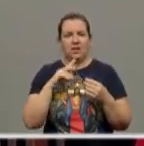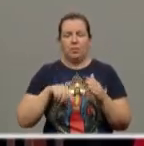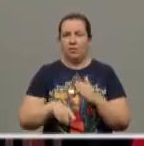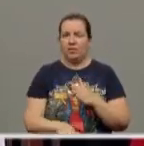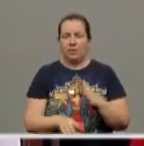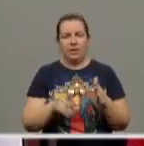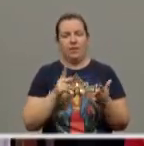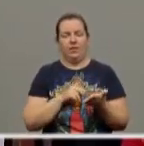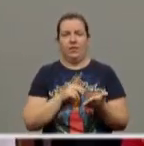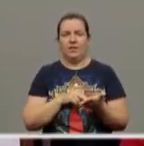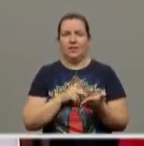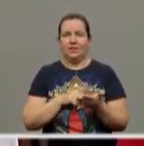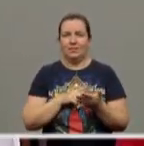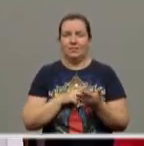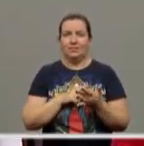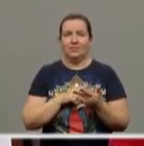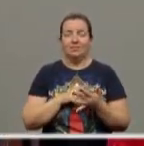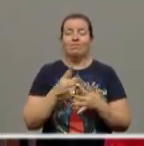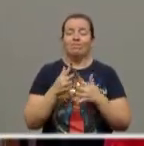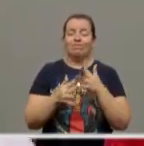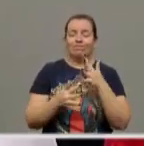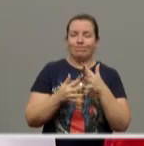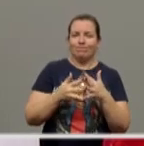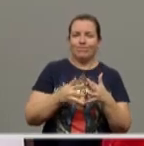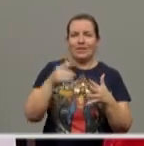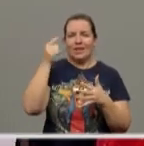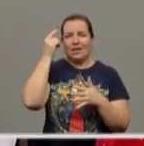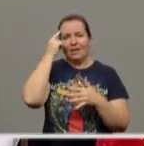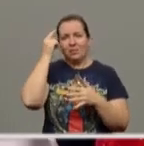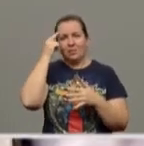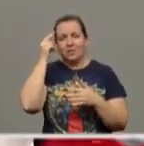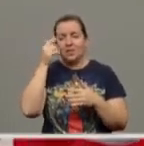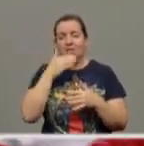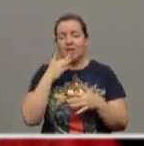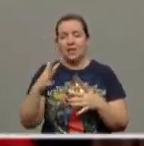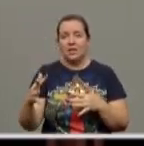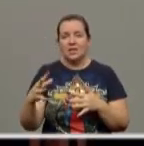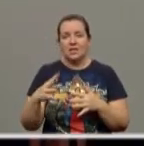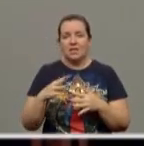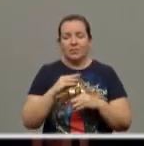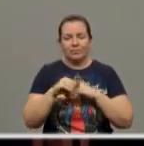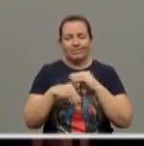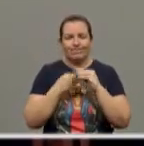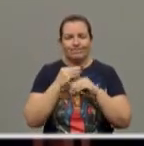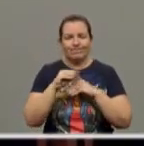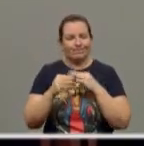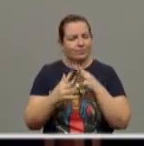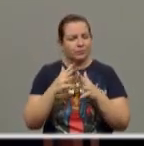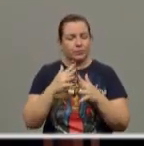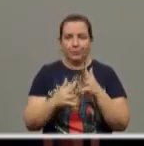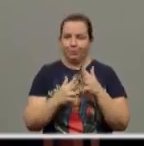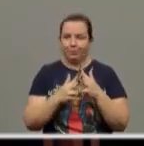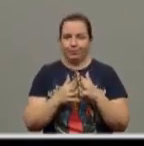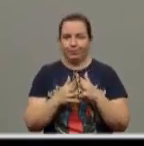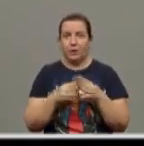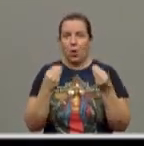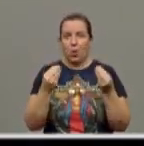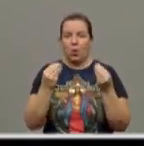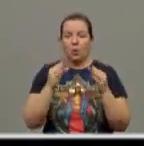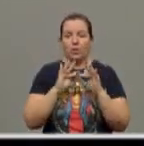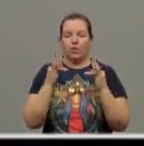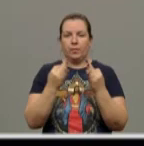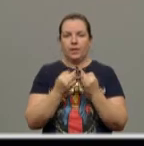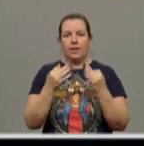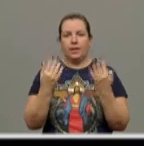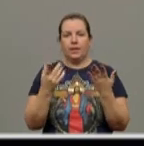que está ali. E que bagunça que vai virando a cabeça dessa criança. Como é que vai ficando as nossas famílias? Como é que fica essa